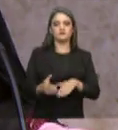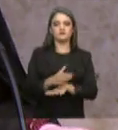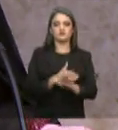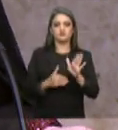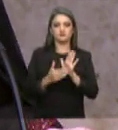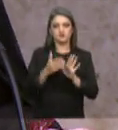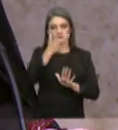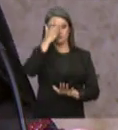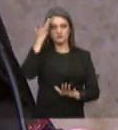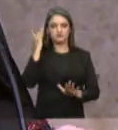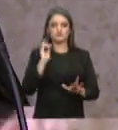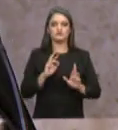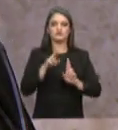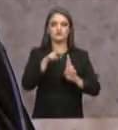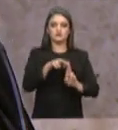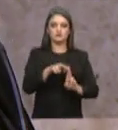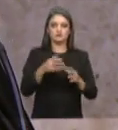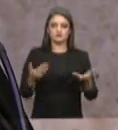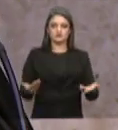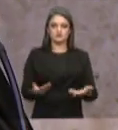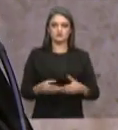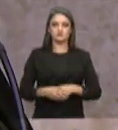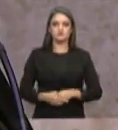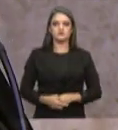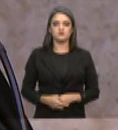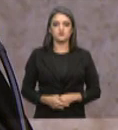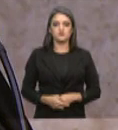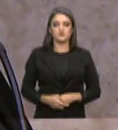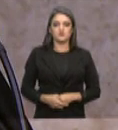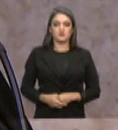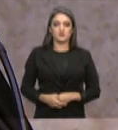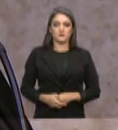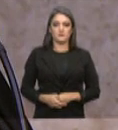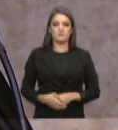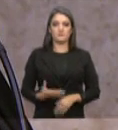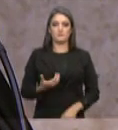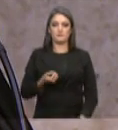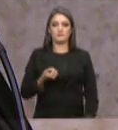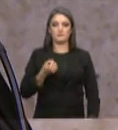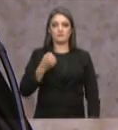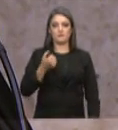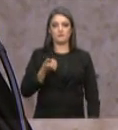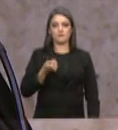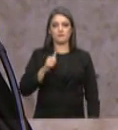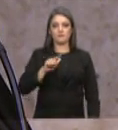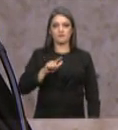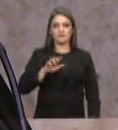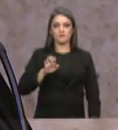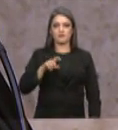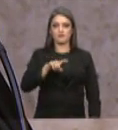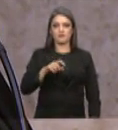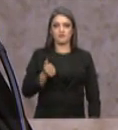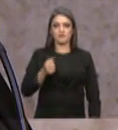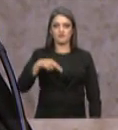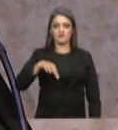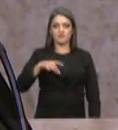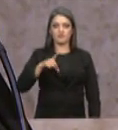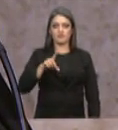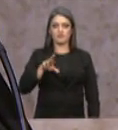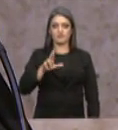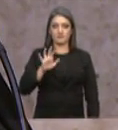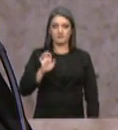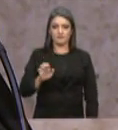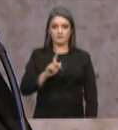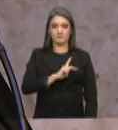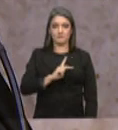diplomático presentes Dr Alexandre Santini presidente da Fundação Casa